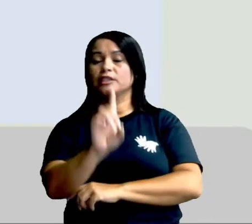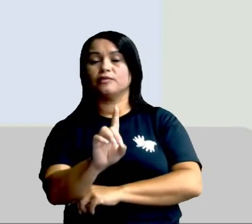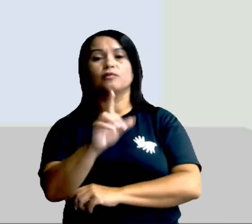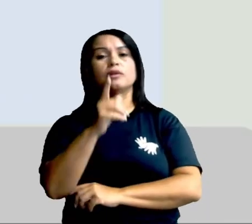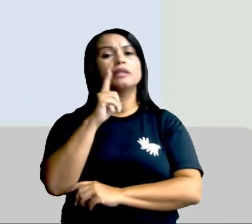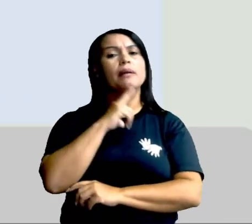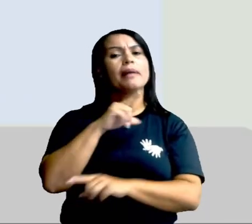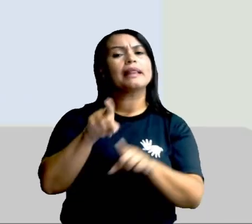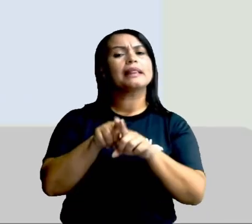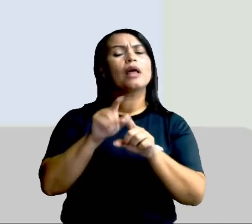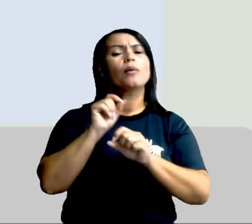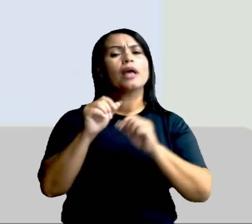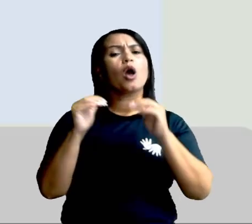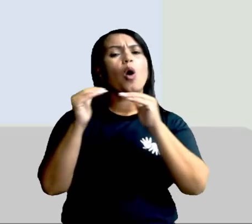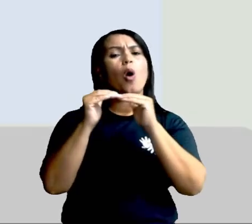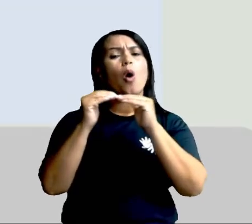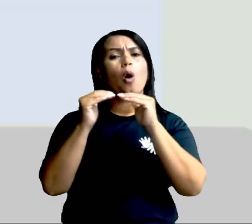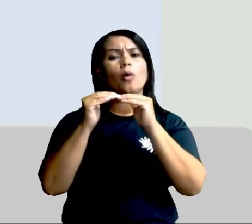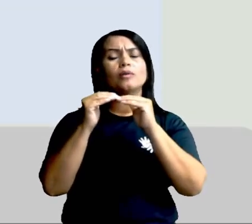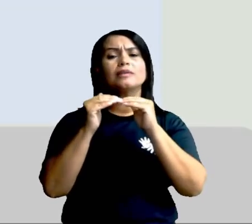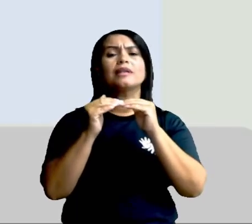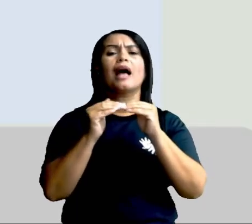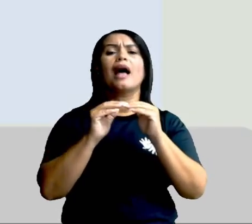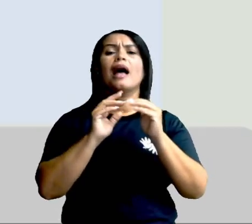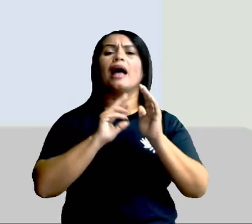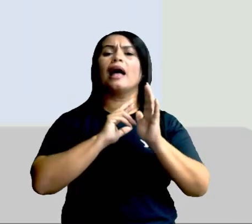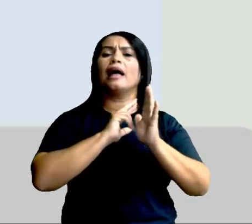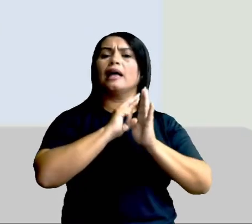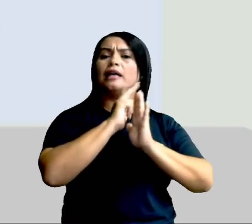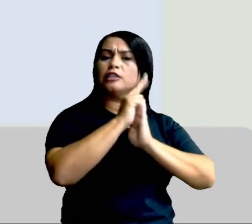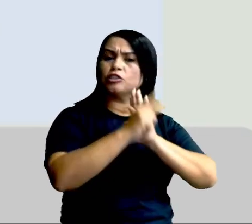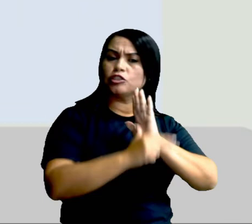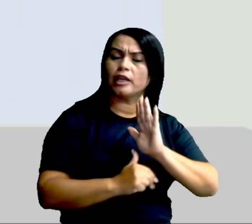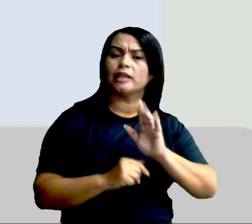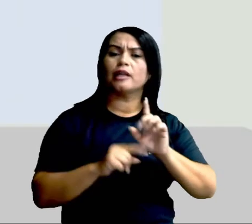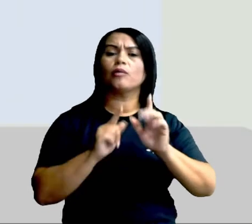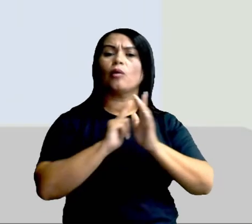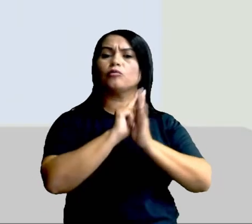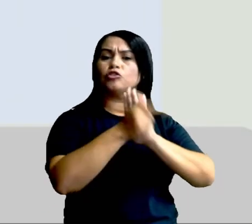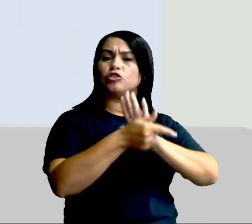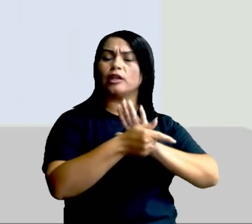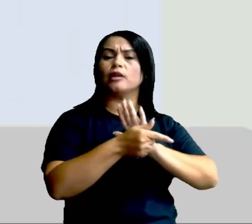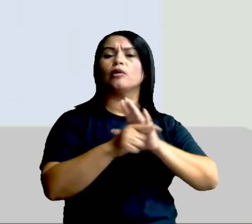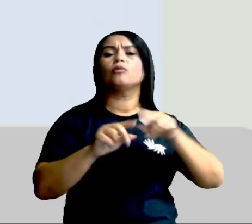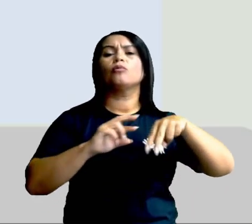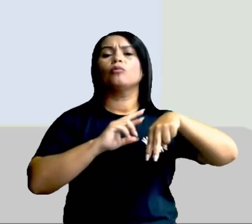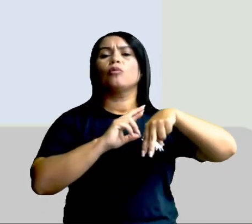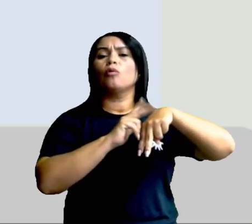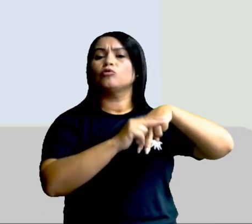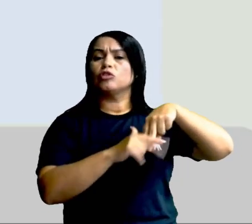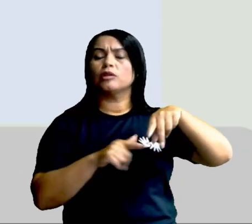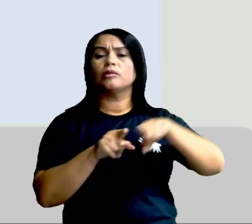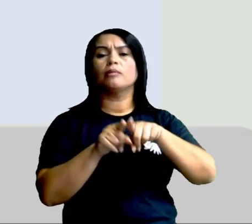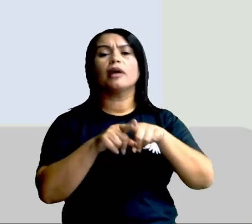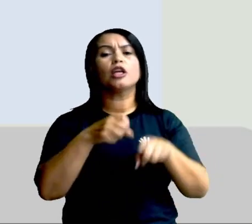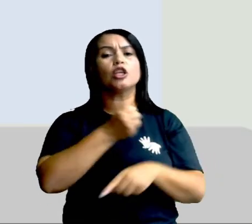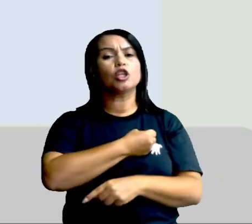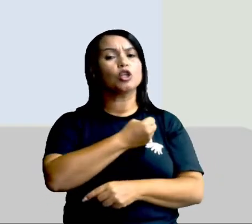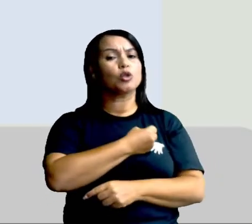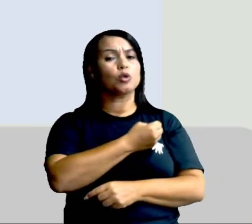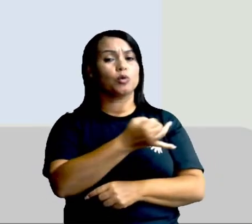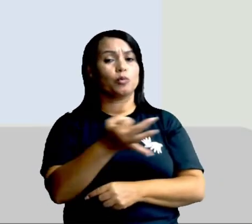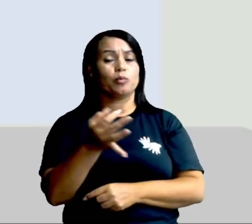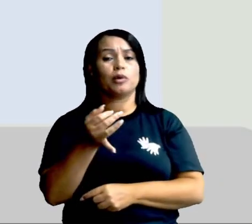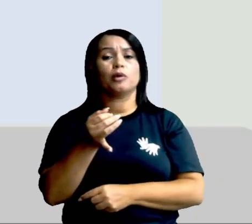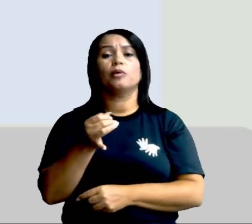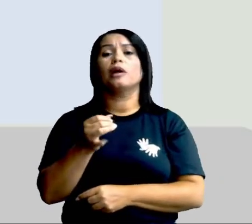o adjetivo ele deve concordar em gênero e número quando se refere a um único substantivo. Então, ó,